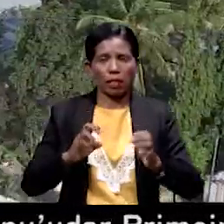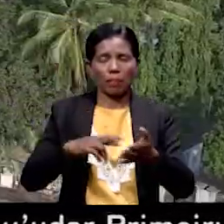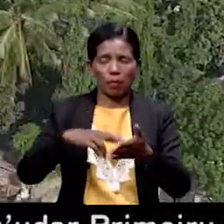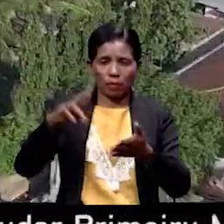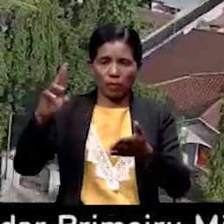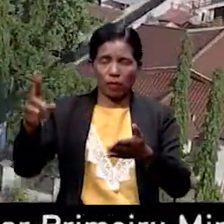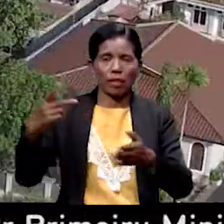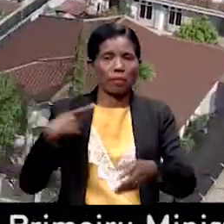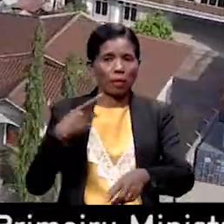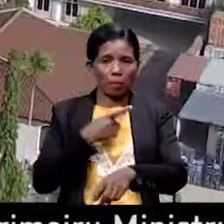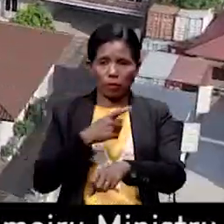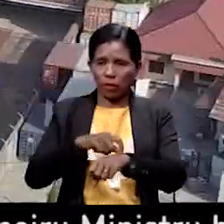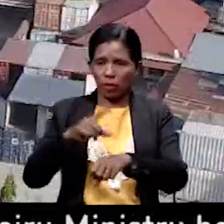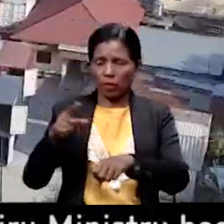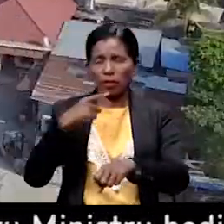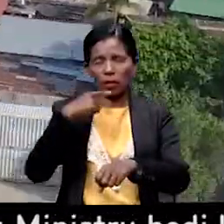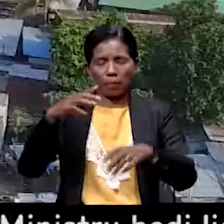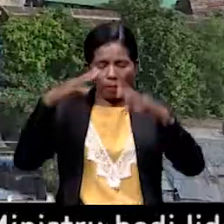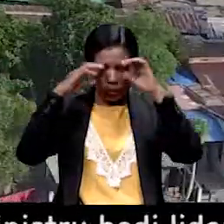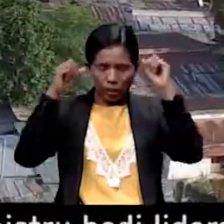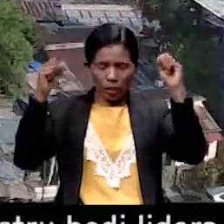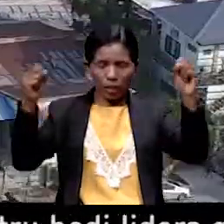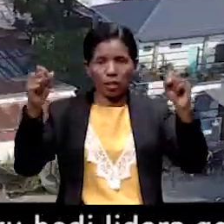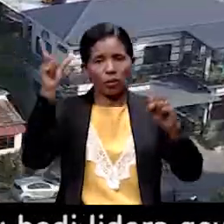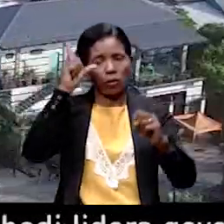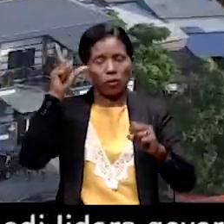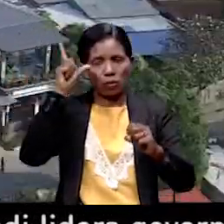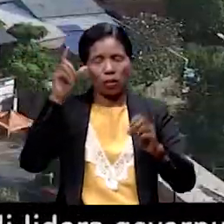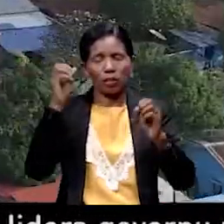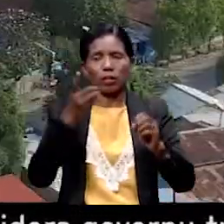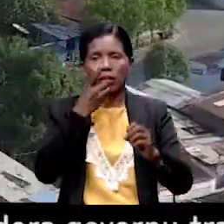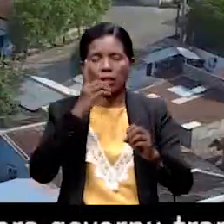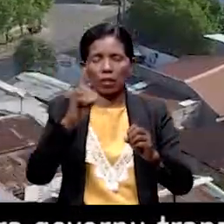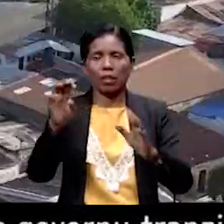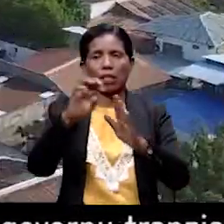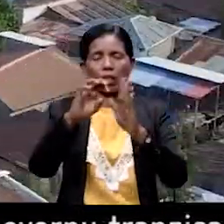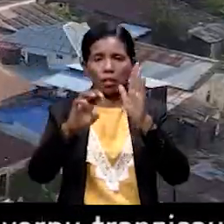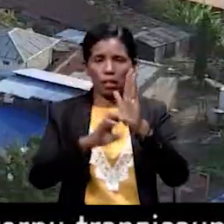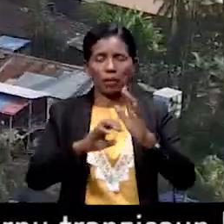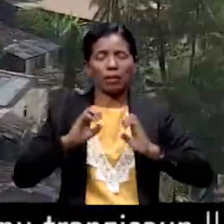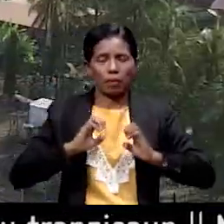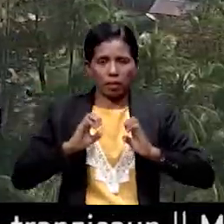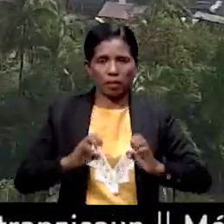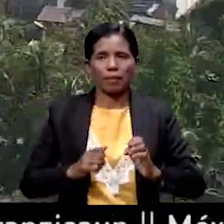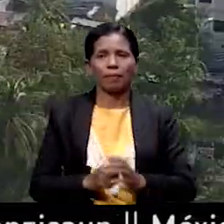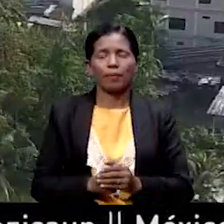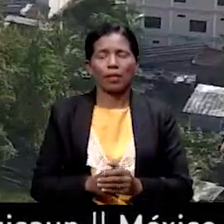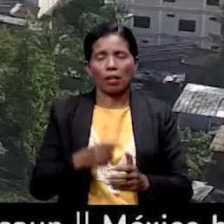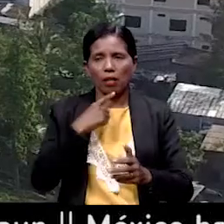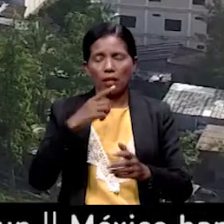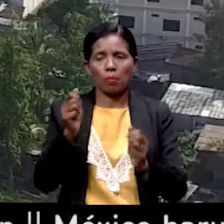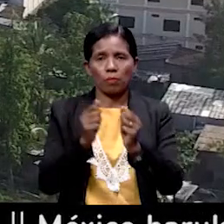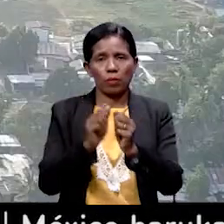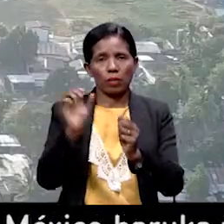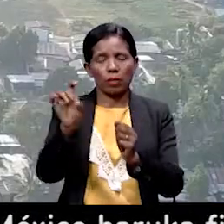ne no autoriza Presidente da República Francisco Guterres Luolo atu decreta estado de emergência. Estado de emergência vigente dala san